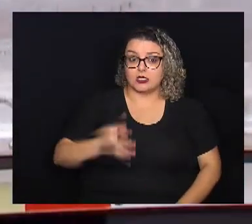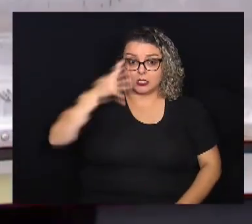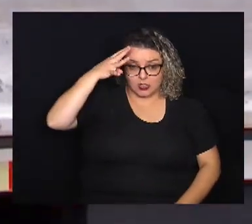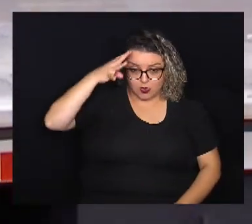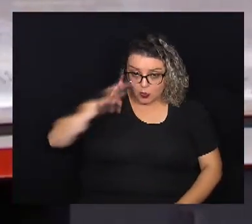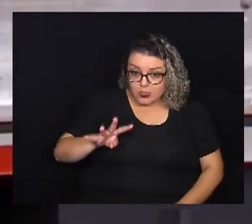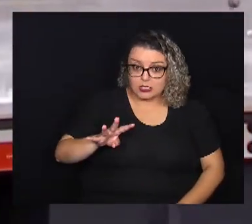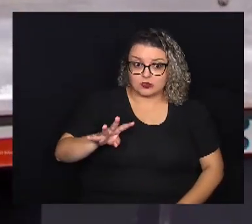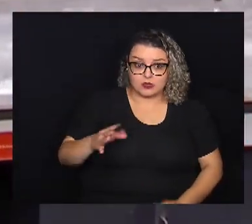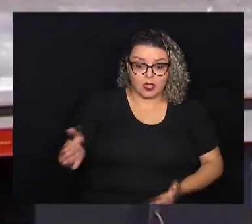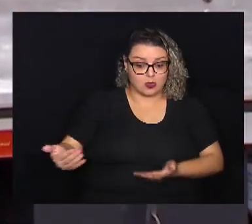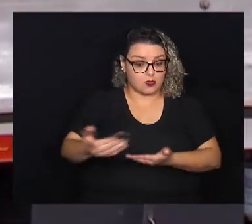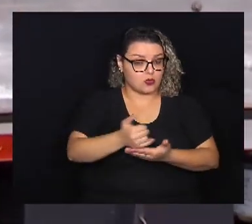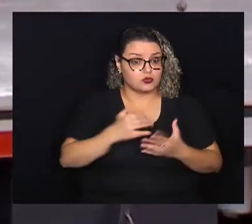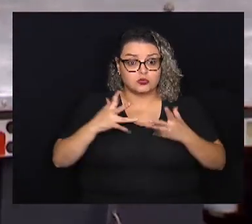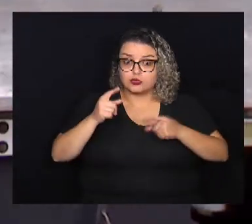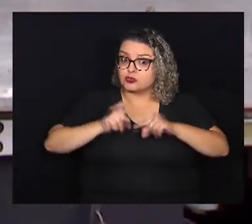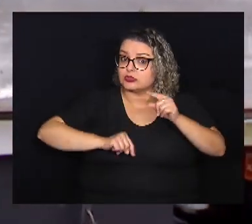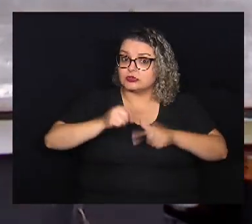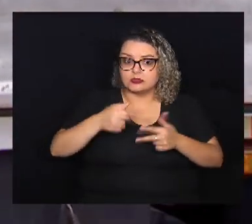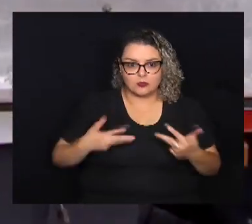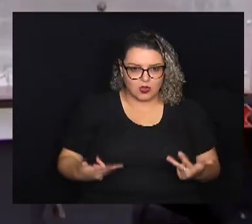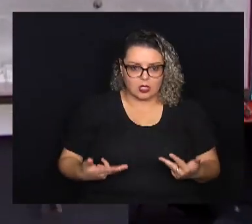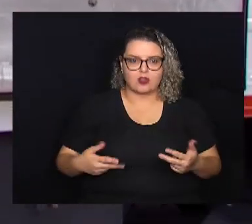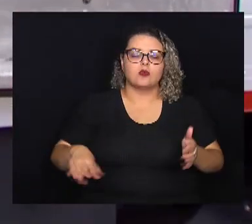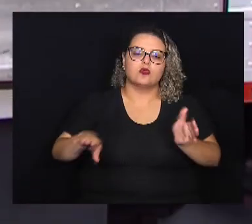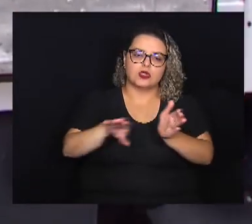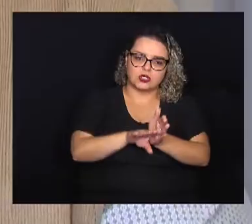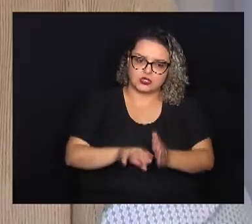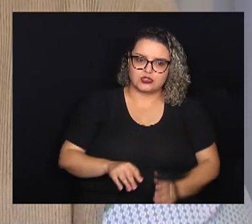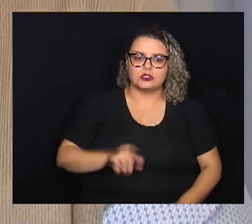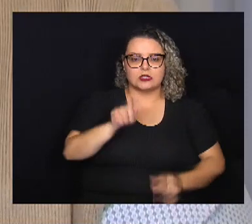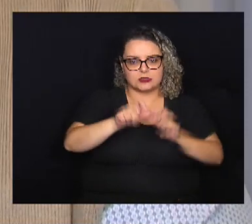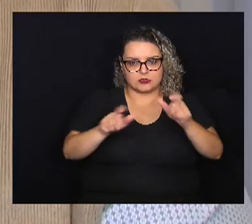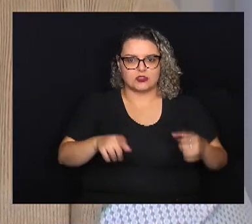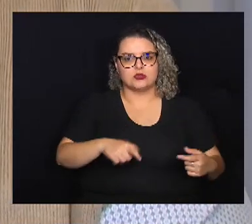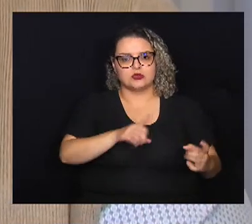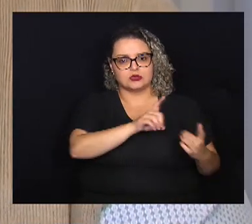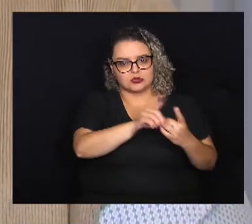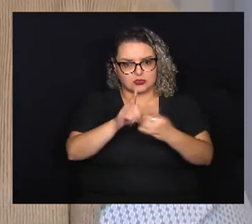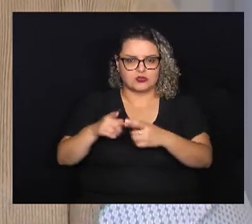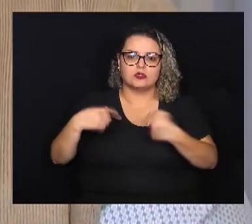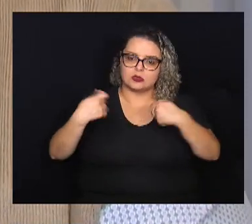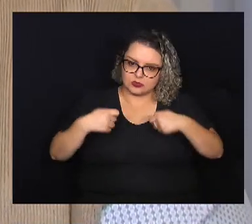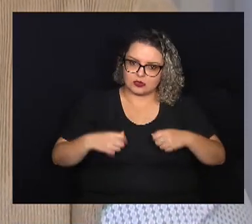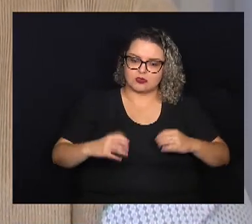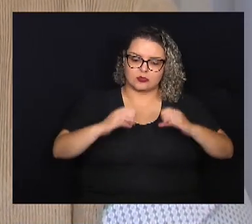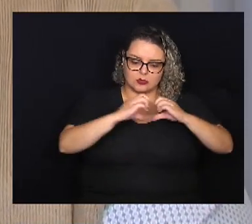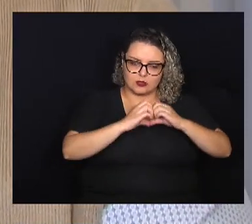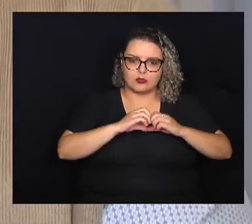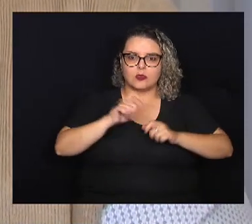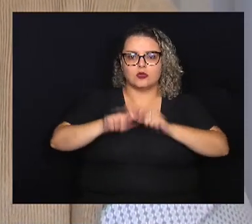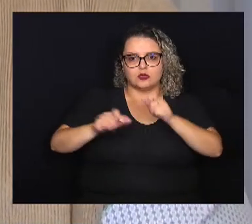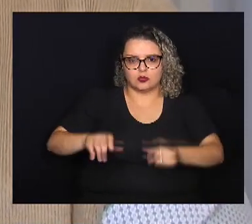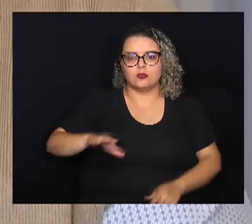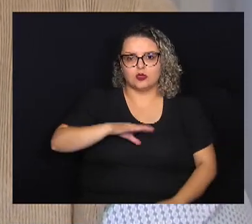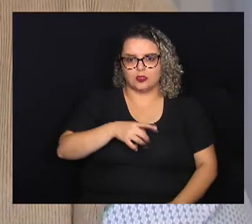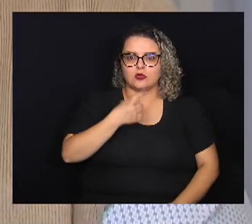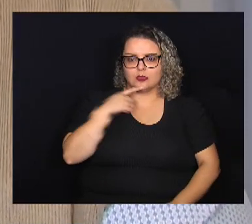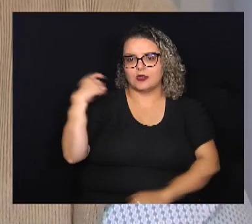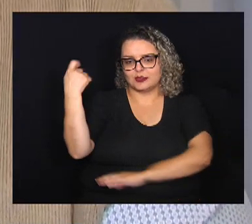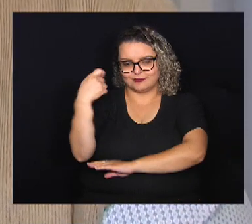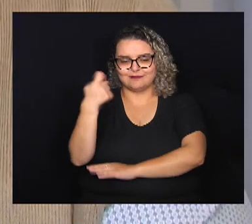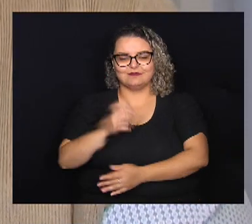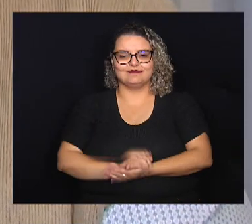apenas, foi recolhido todo esse material e vai chegar naqueles que precisam. Está chegando o amor do povo de Campinas até o Rio Grande do Sul.